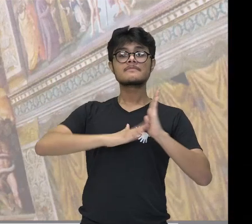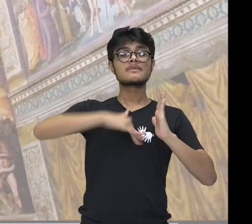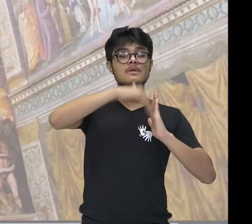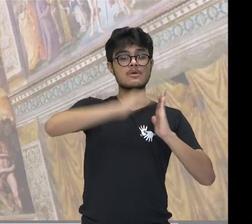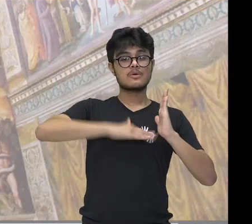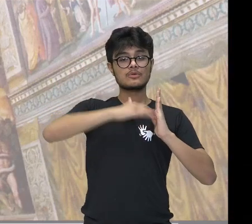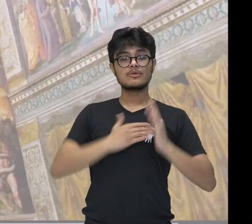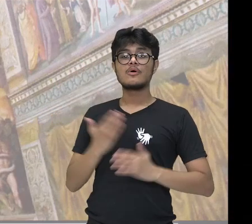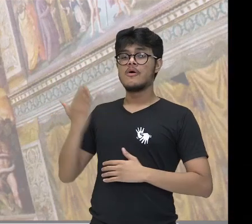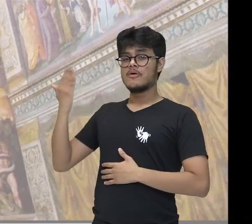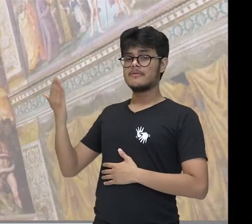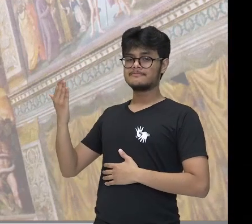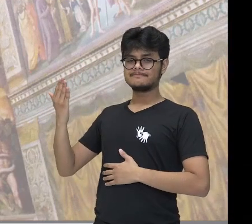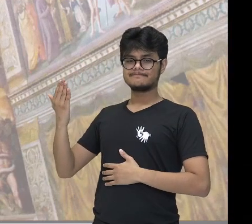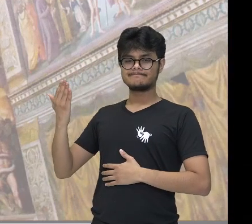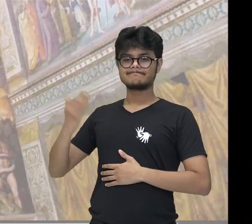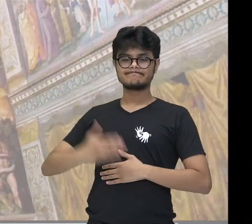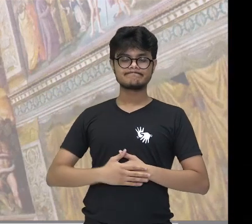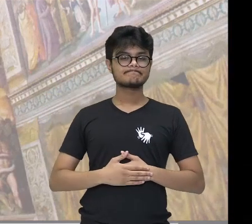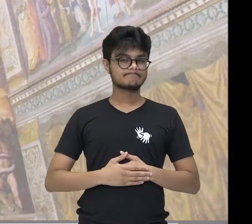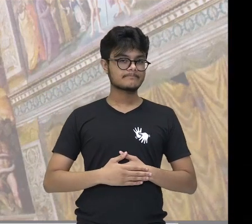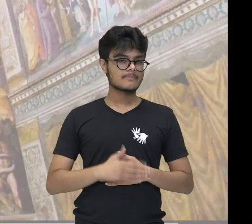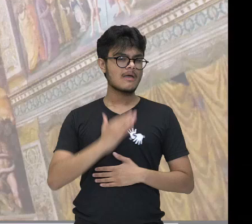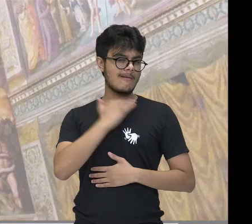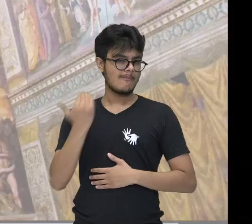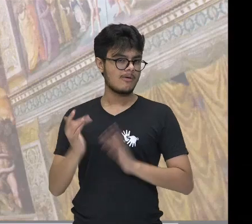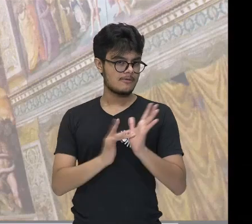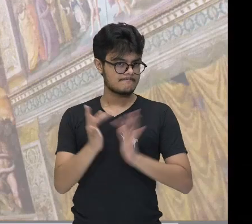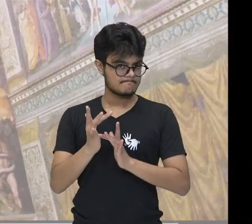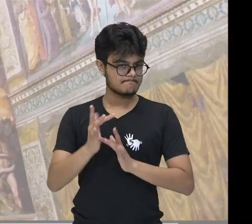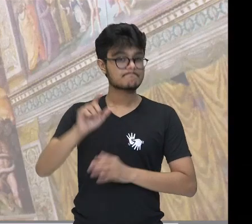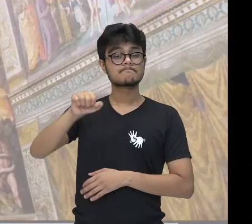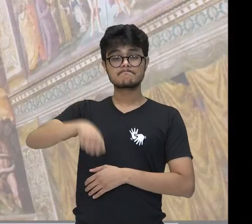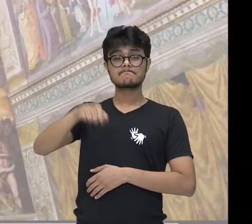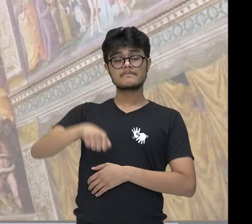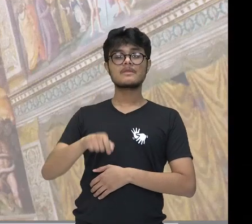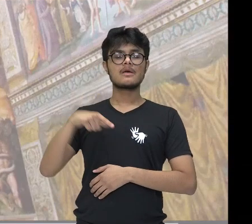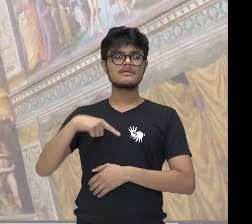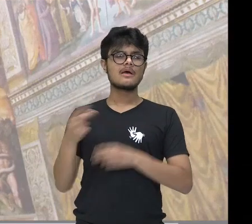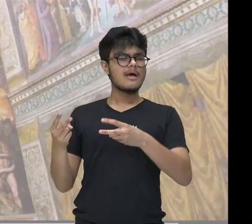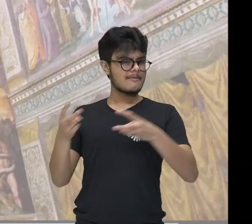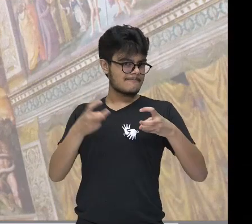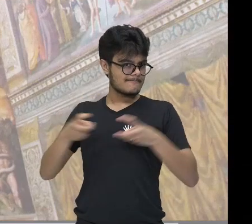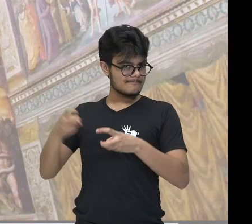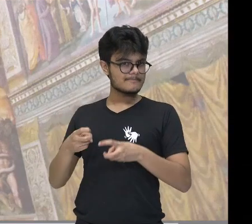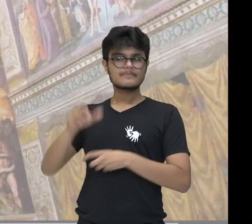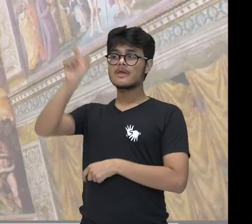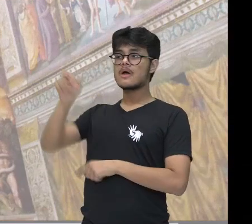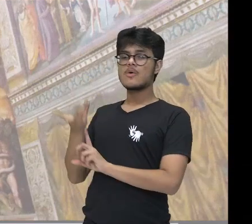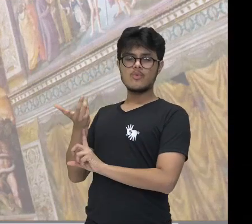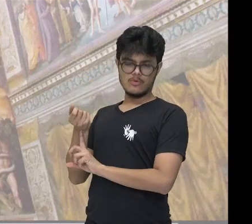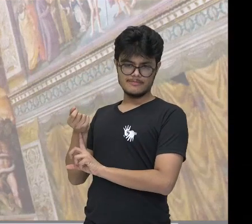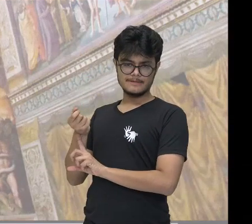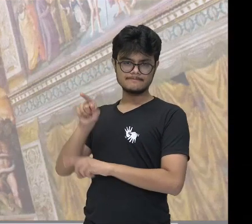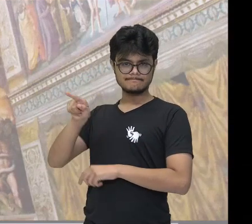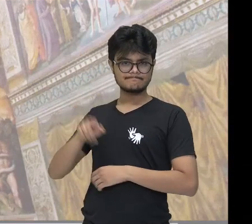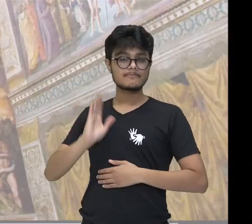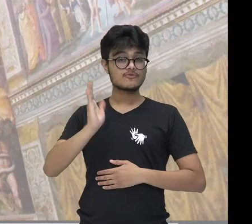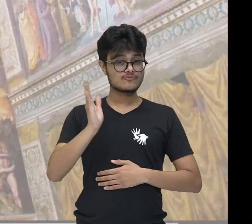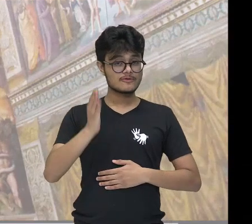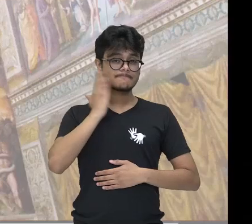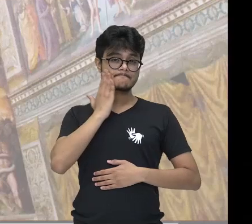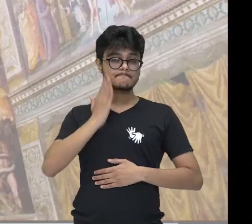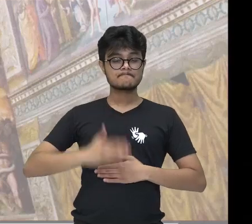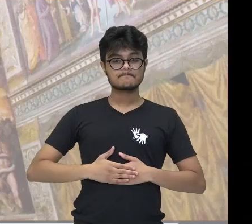Juízo Final. Isso segundo a visão do artista Michelangelo. Então, como vocês podem